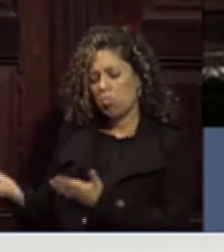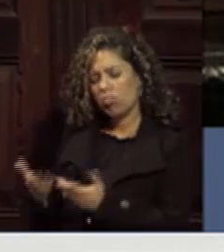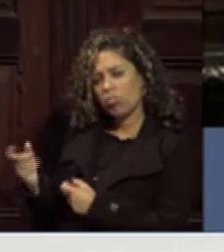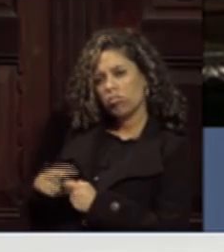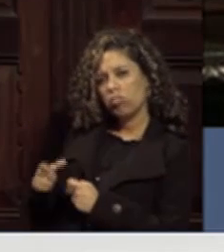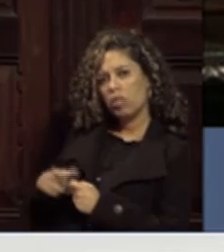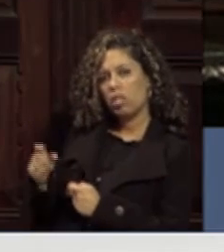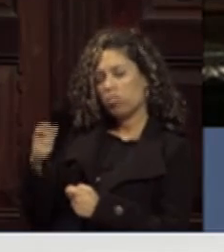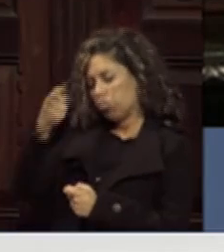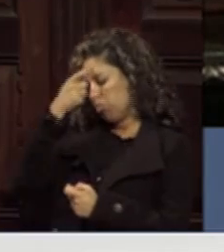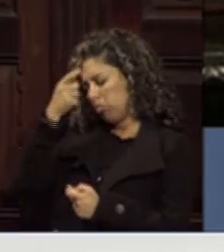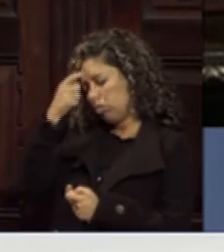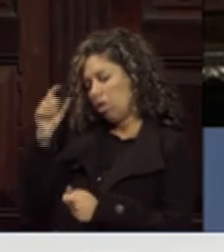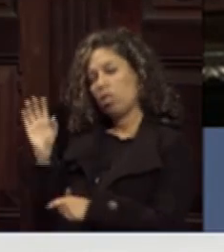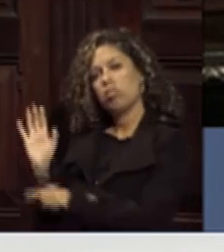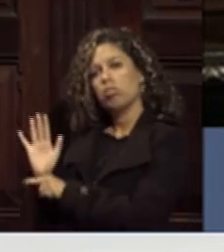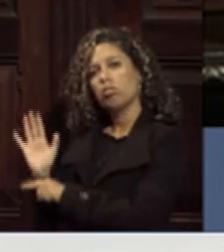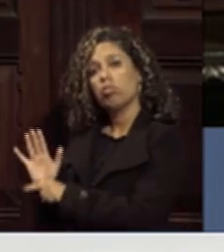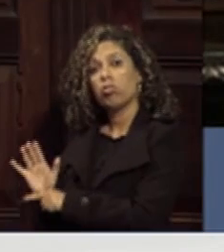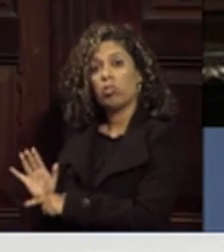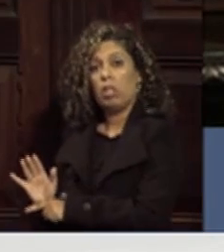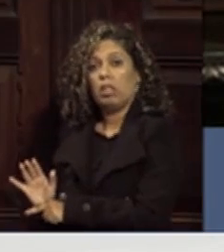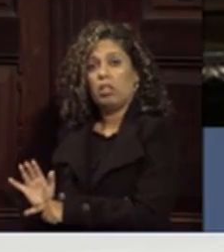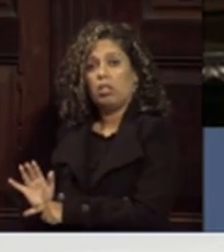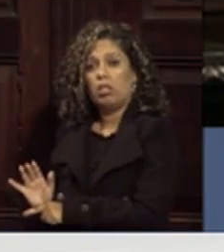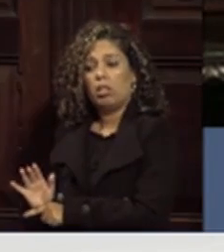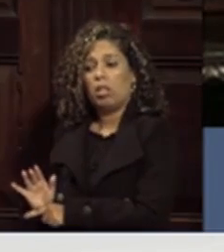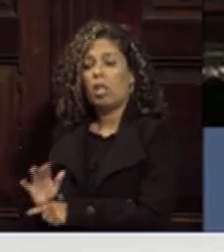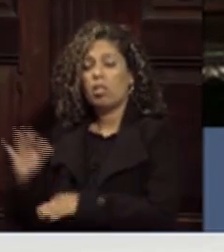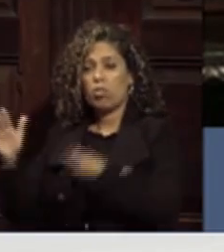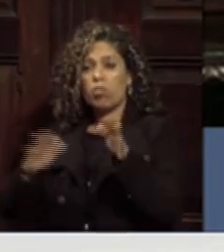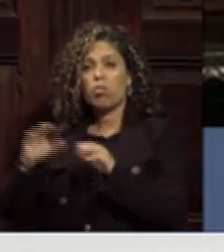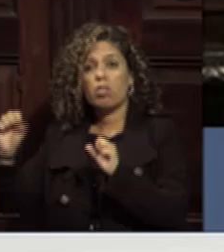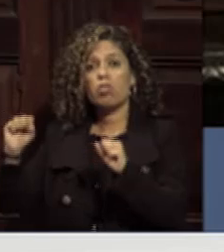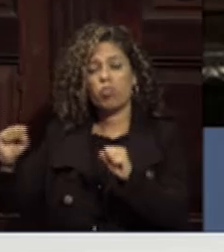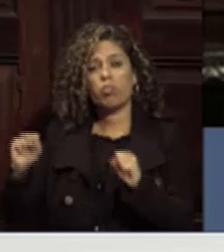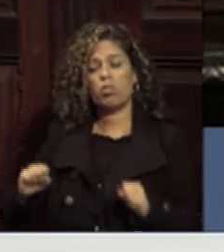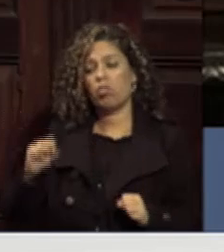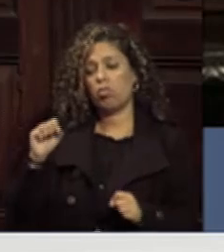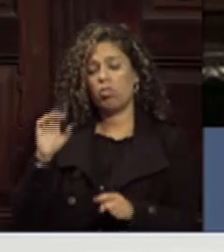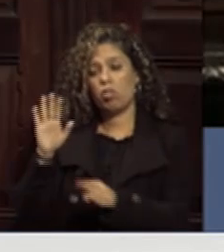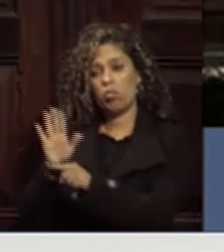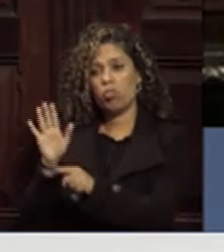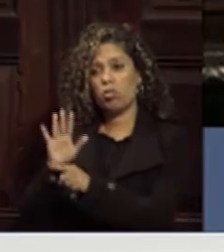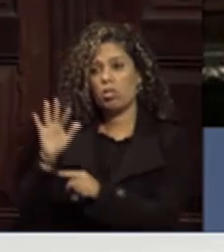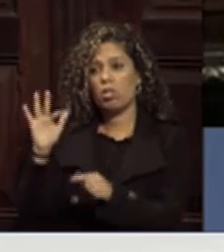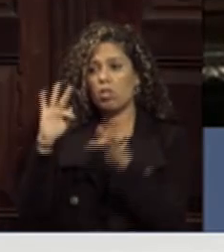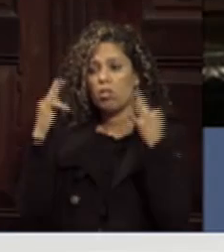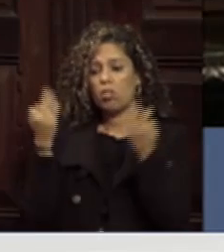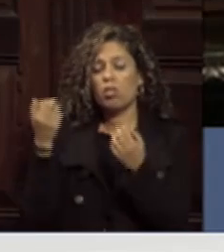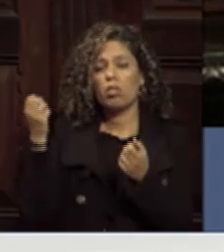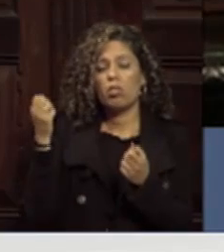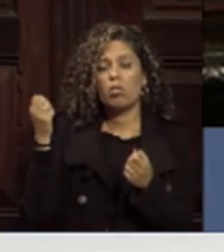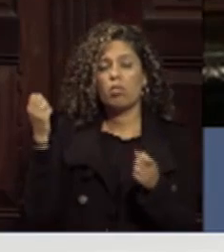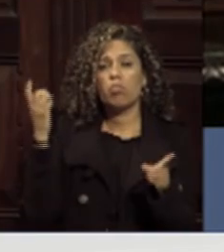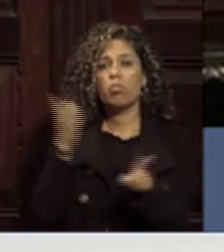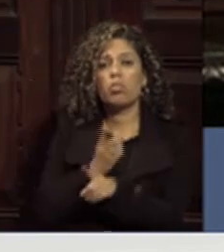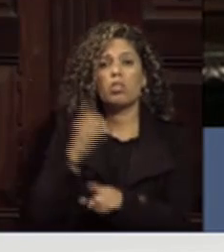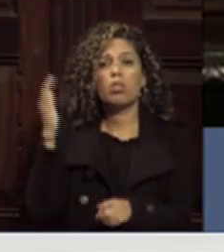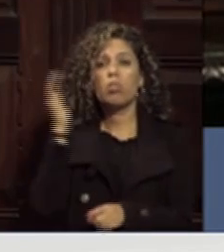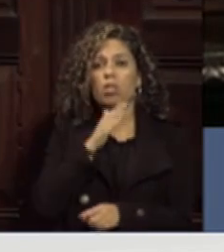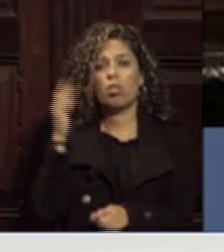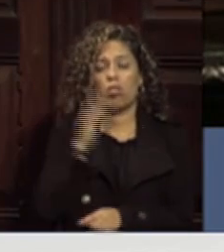doloroso. Ainda temos, deputada Marta Rocha, em várias comarcas do estado do Rio de Janeiro, a ausência de